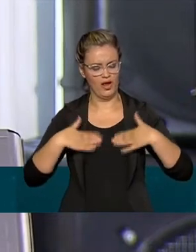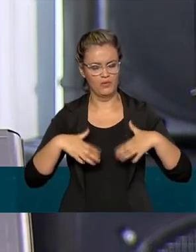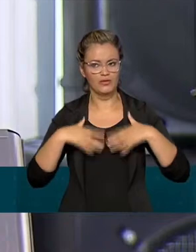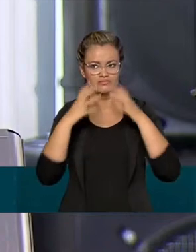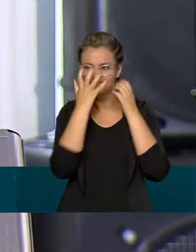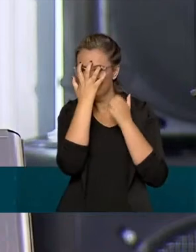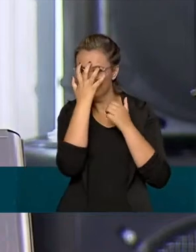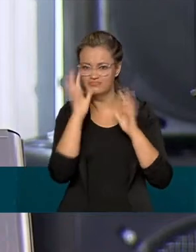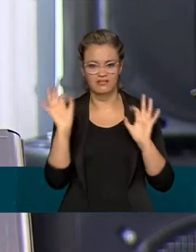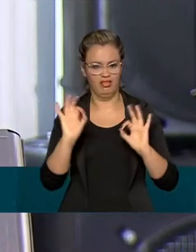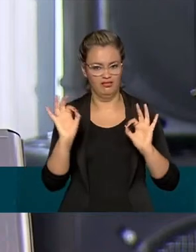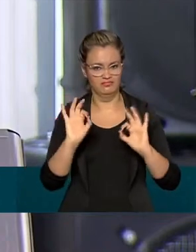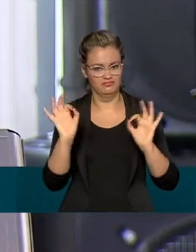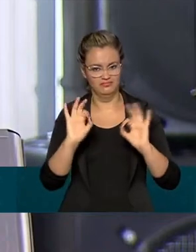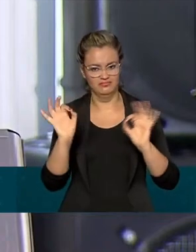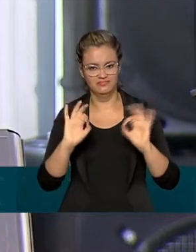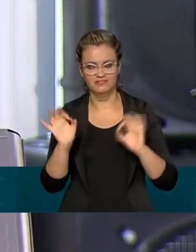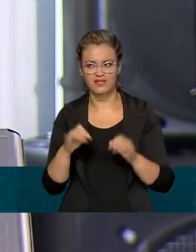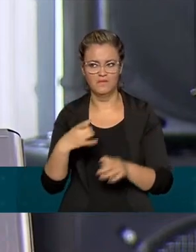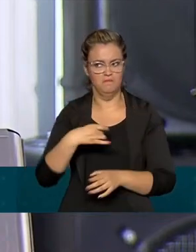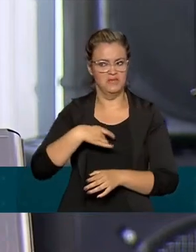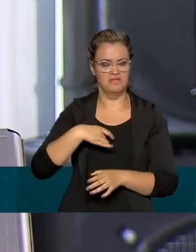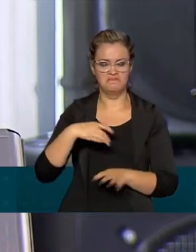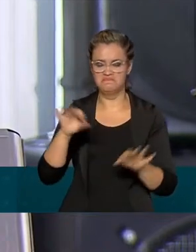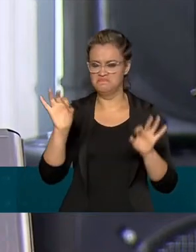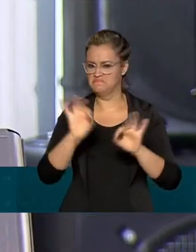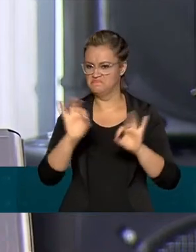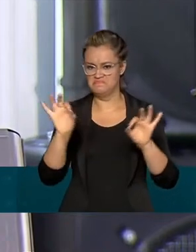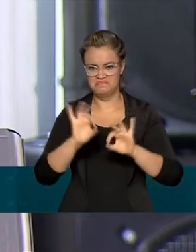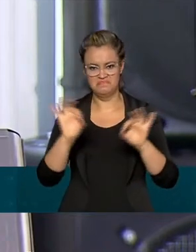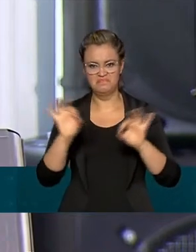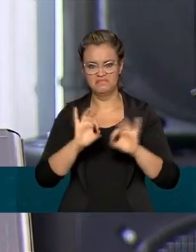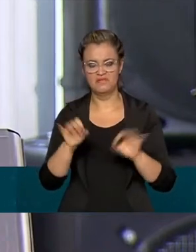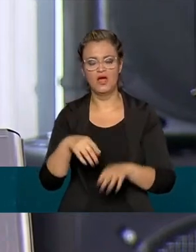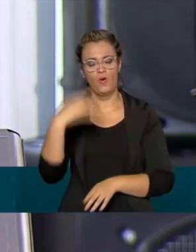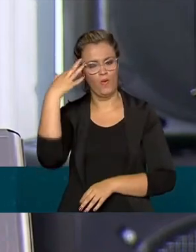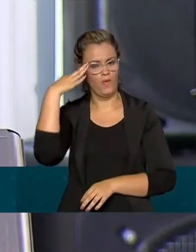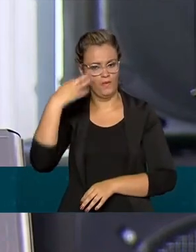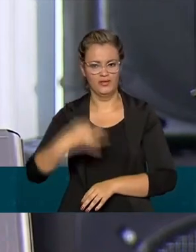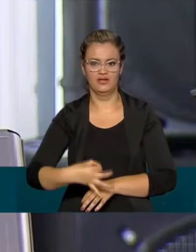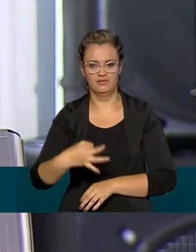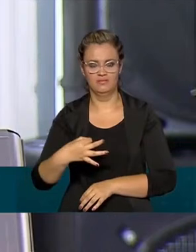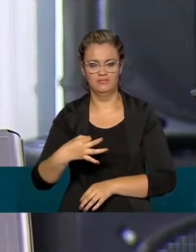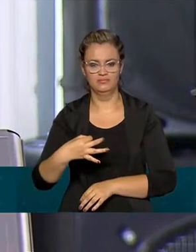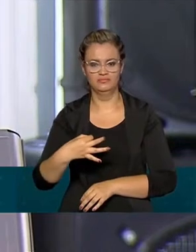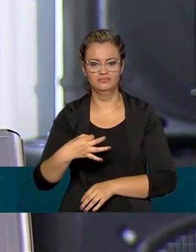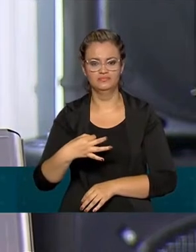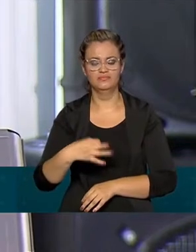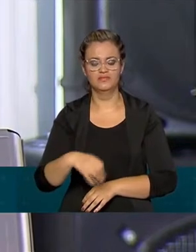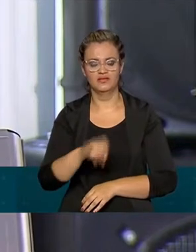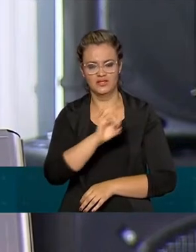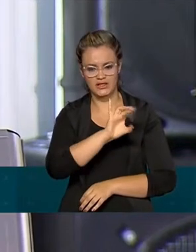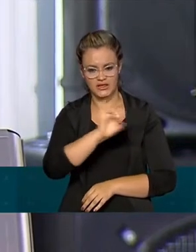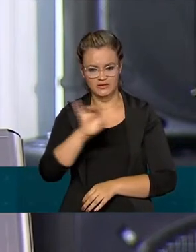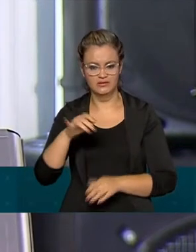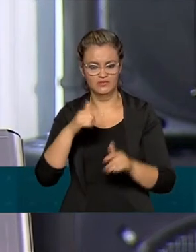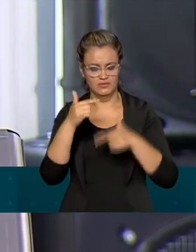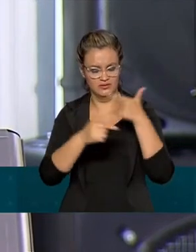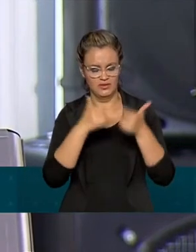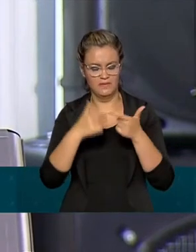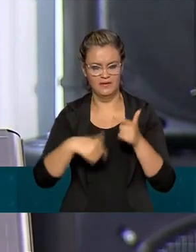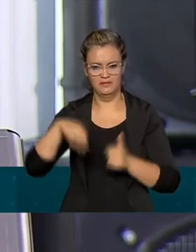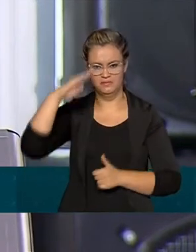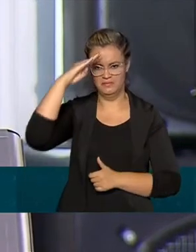constrangeram. Não me senti intimidado, porque estava ciente da qualidade dos militares e civis com